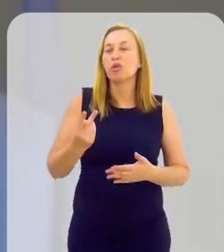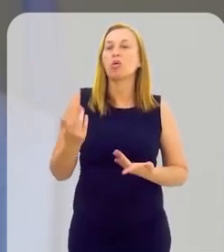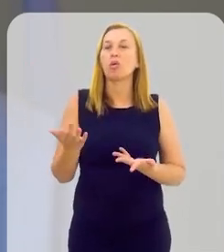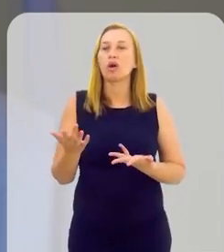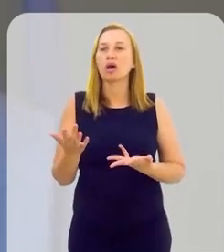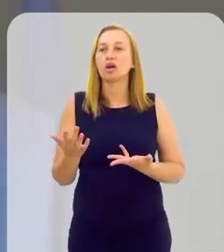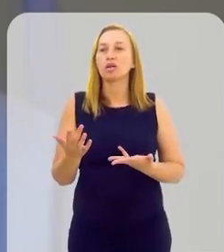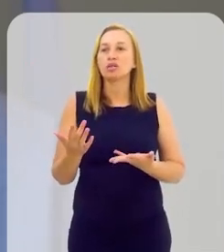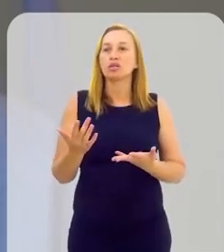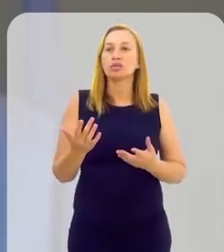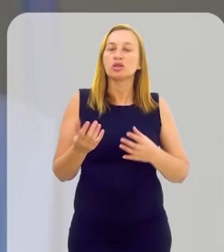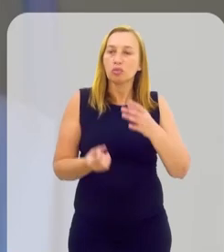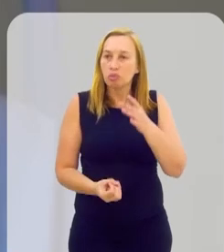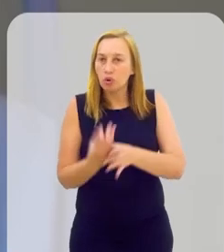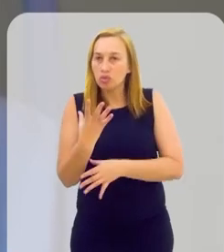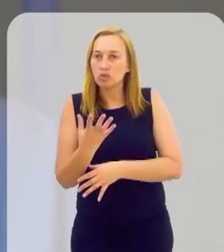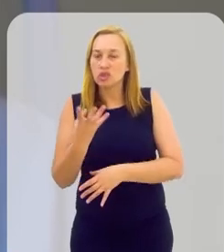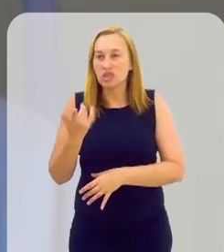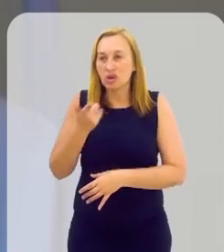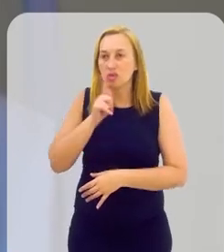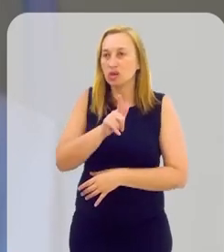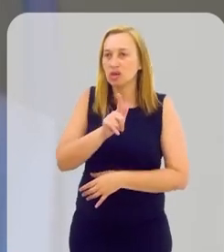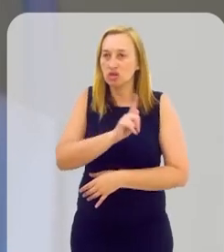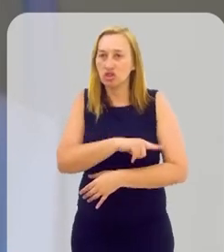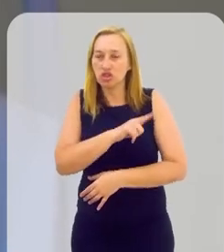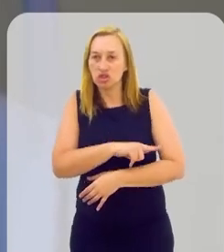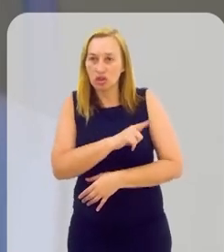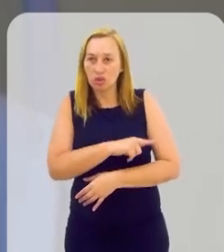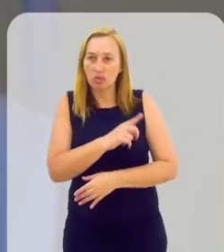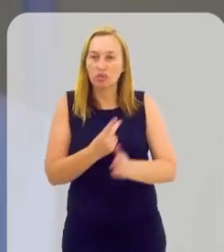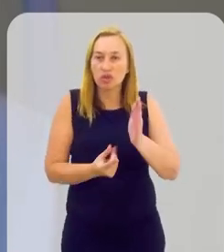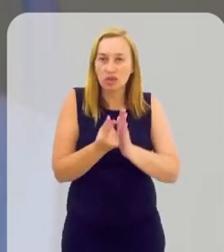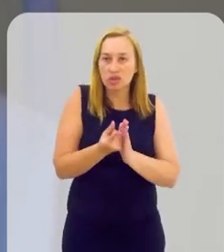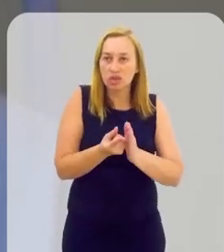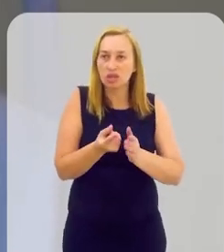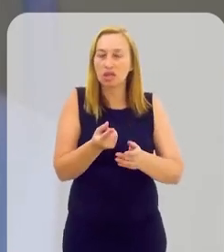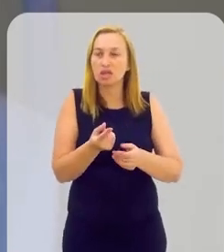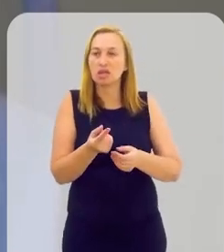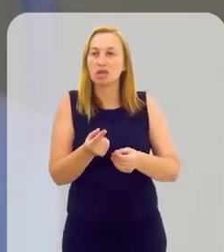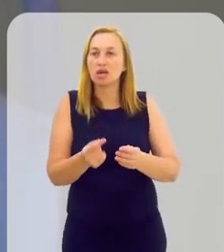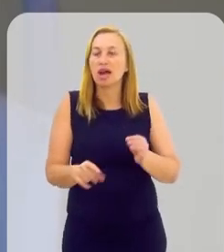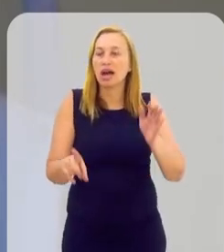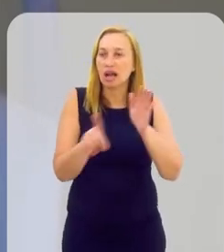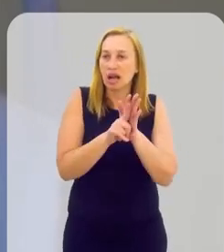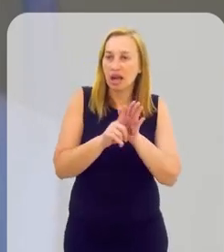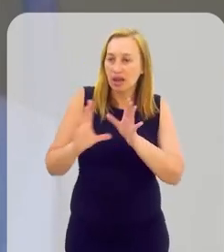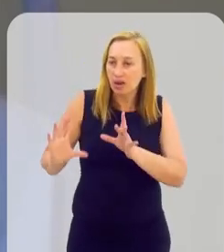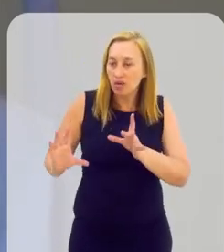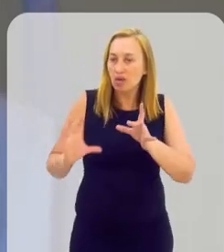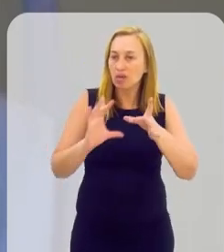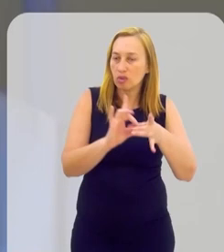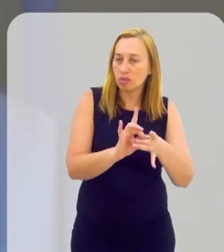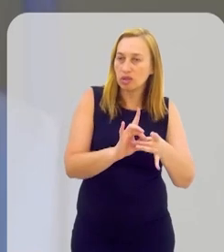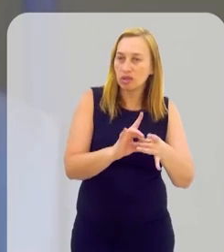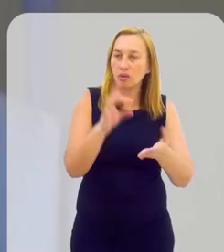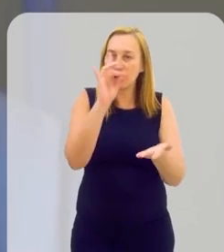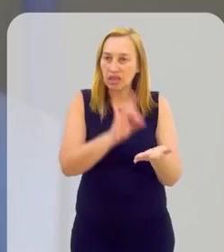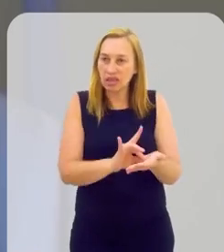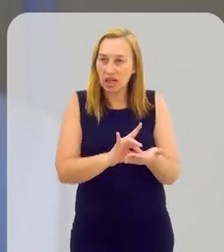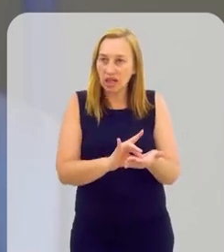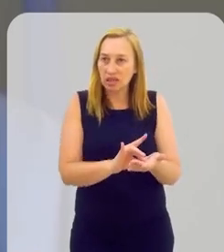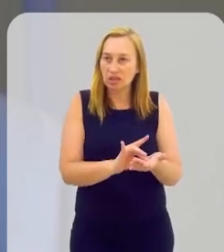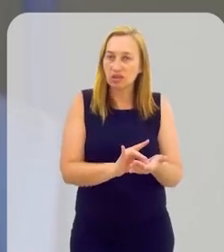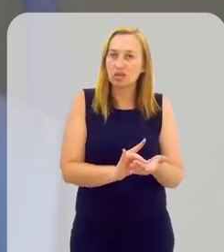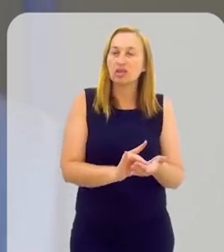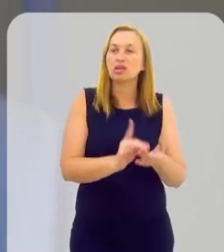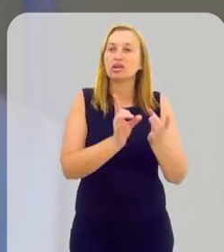de prudência nesse exato momento, mas eu diria que ganhos de produtividade, gestão financeira atualizada, legislação